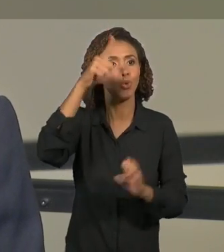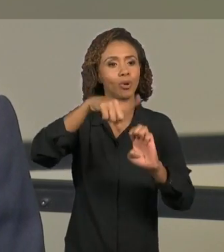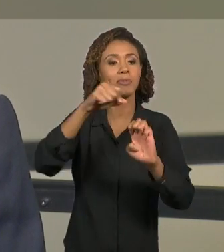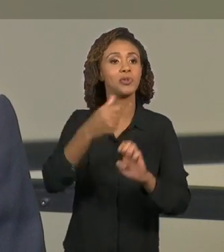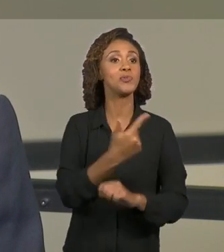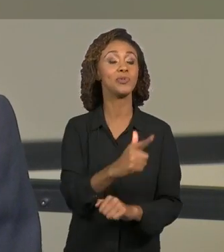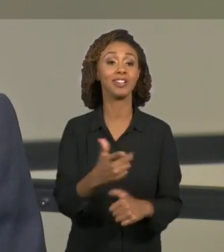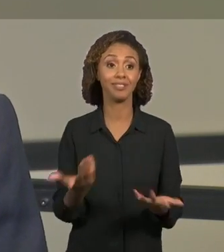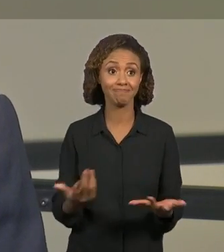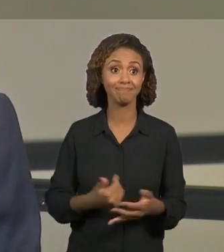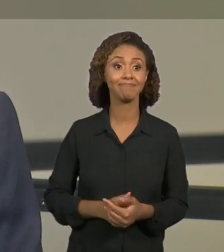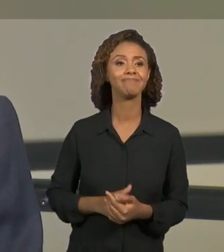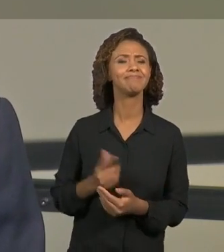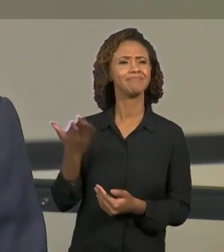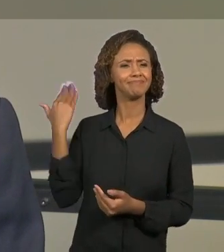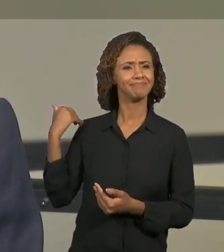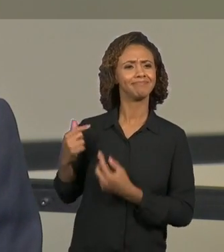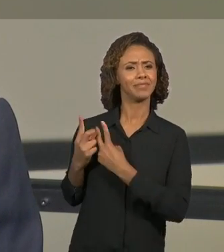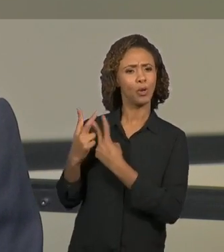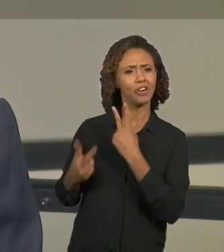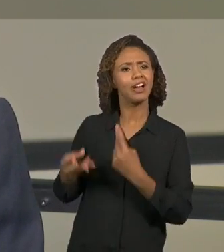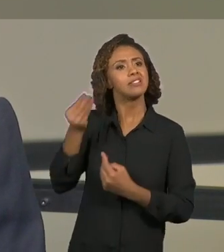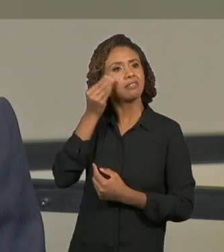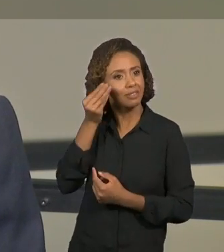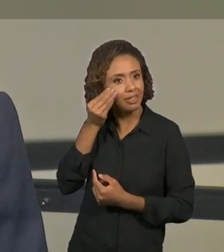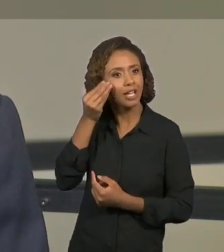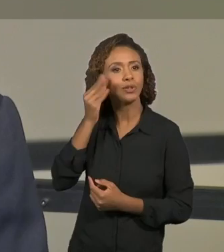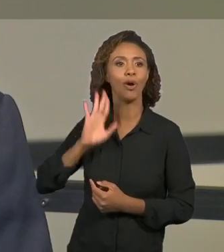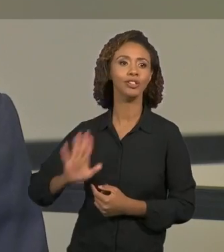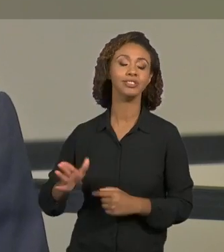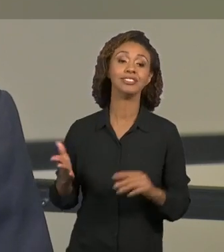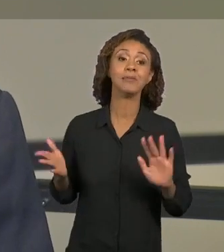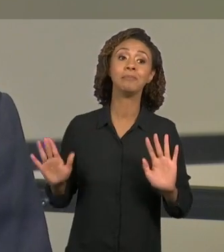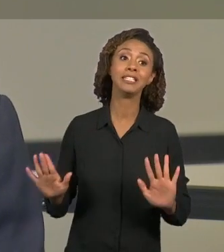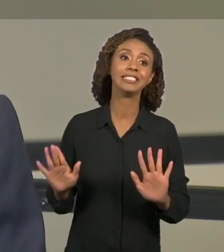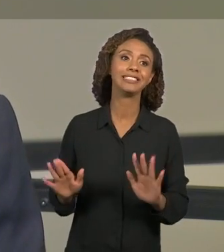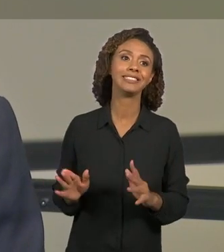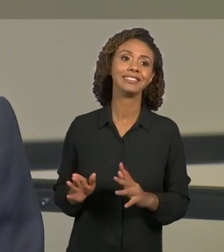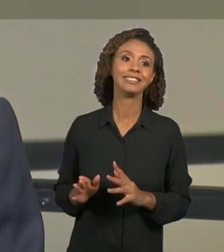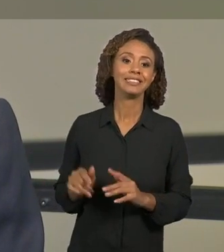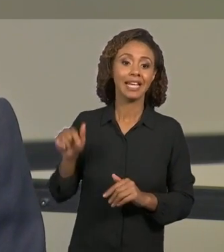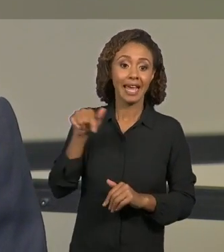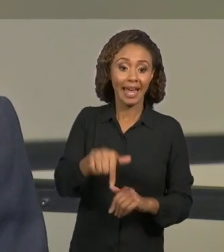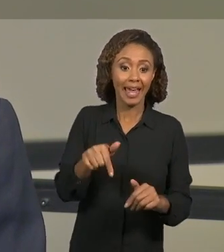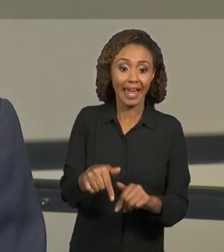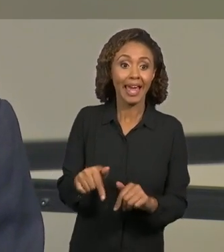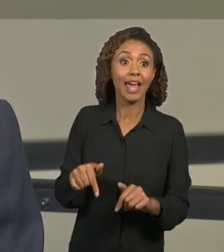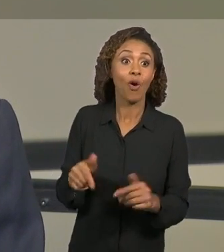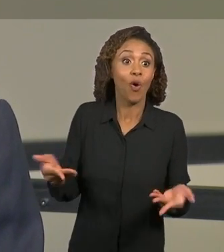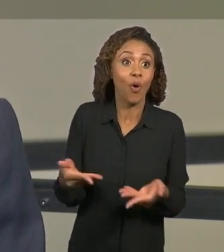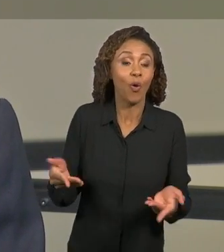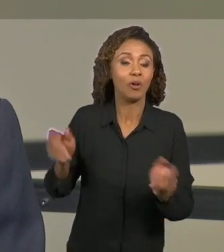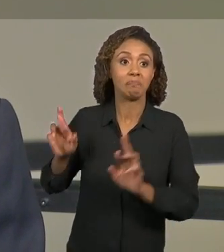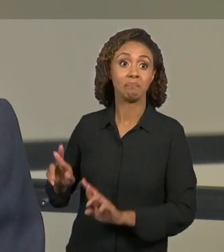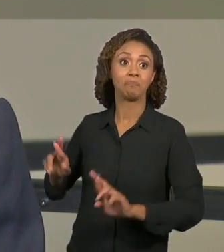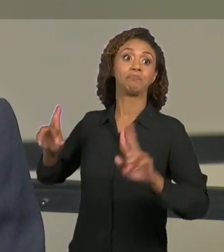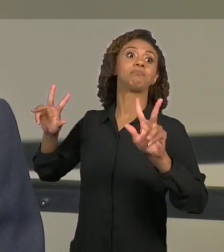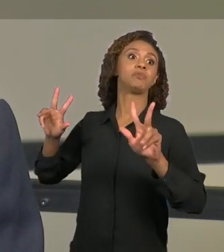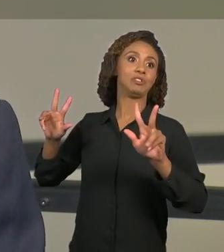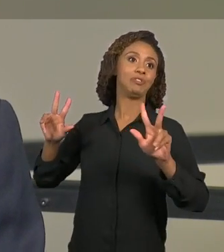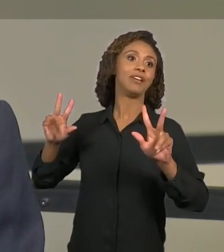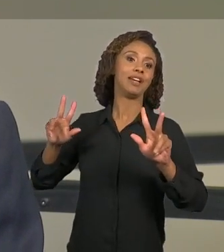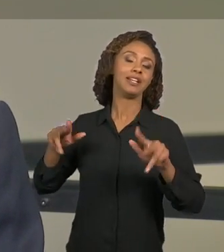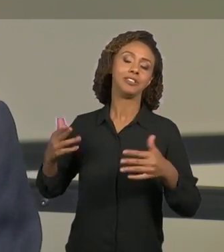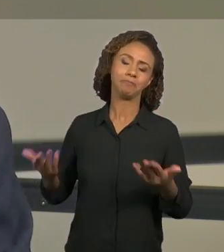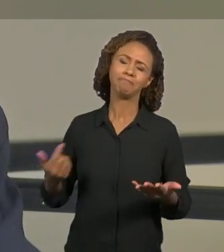atrás a gente até conseguiu fazer algumas ações nesse tipo né mas não é com essa que está sendo feita agora uma maneira mais ampla né